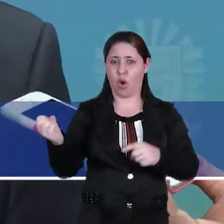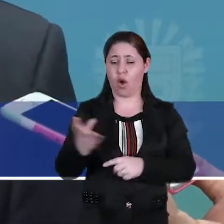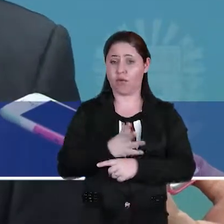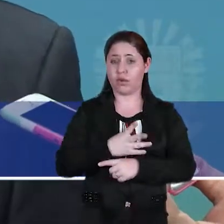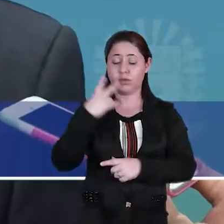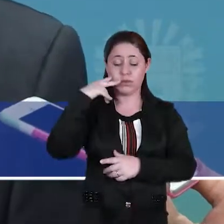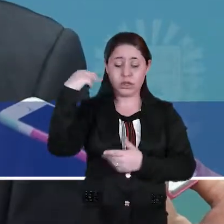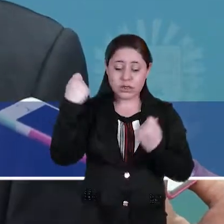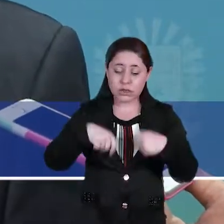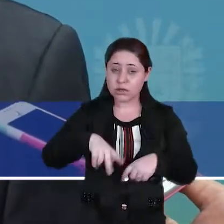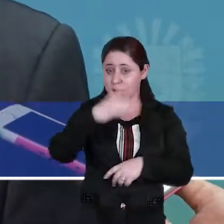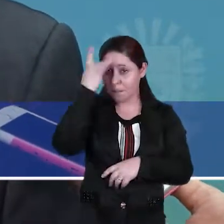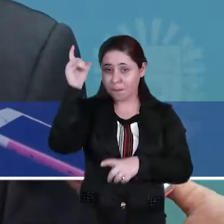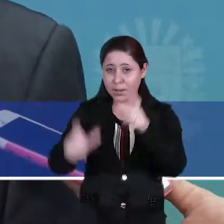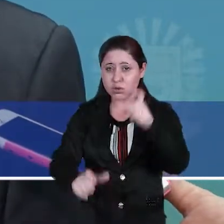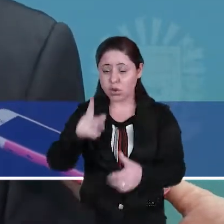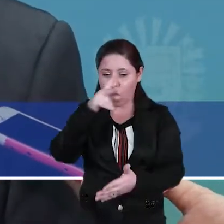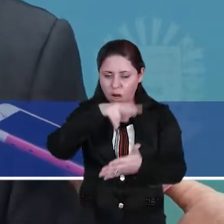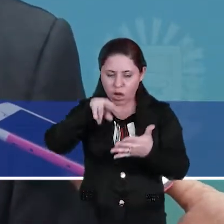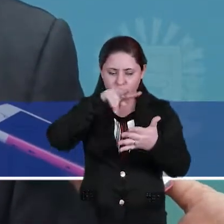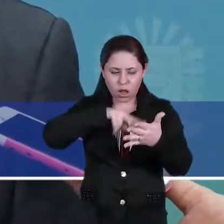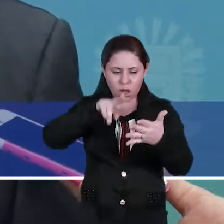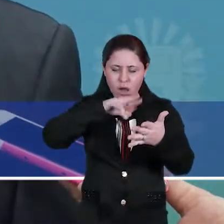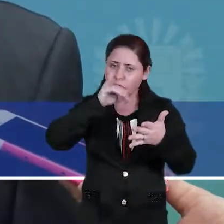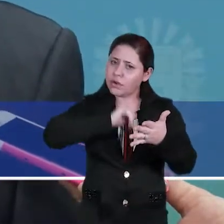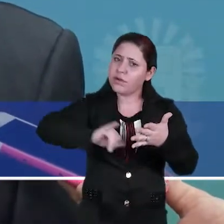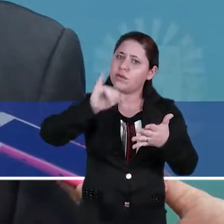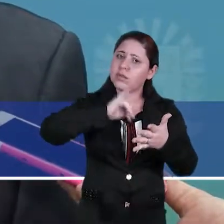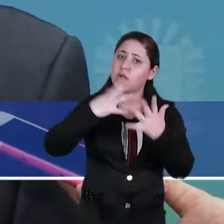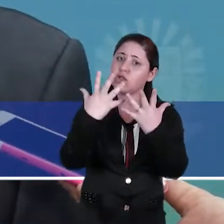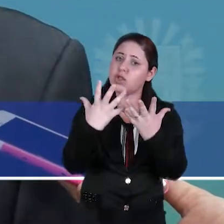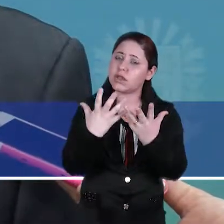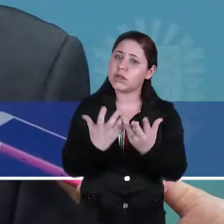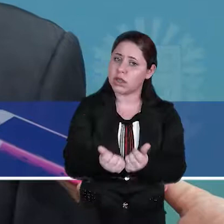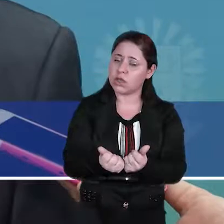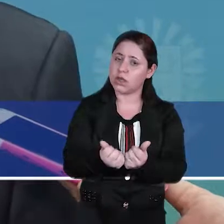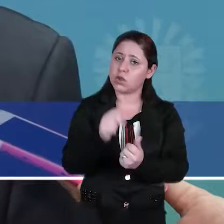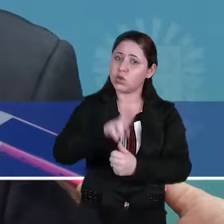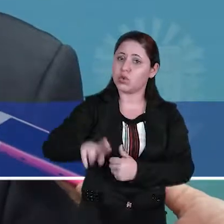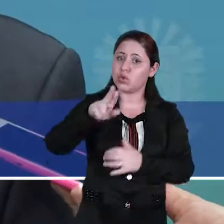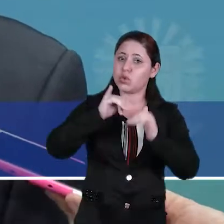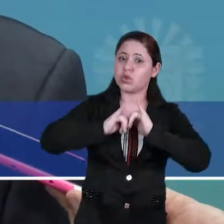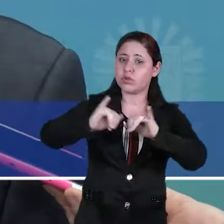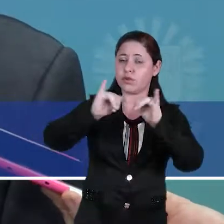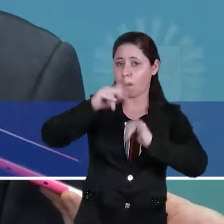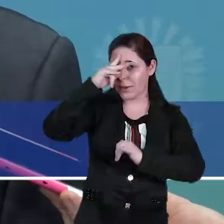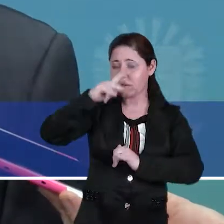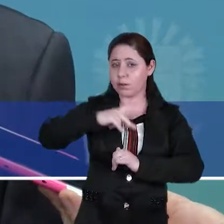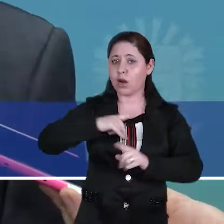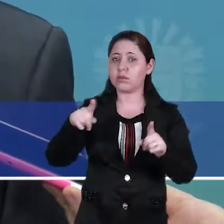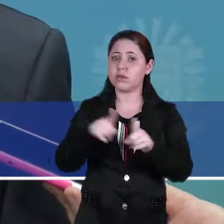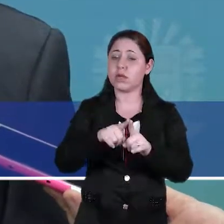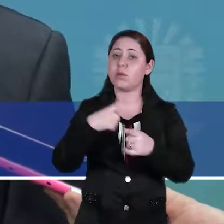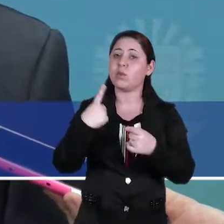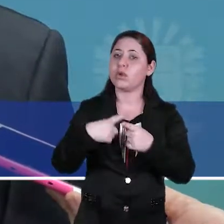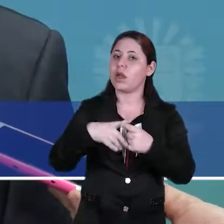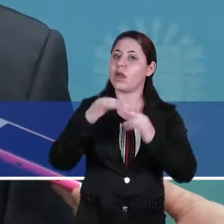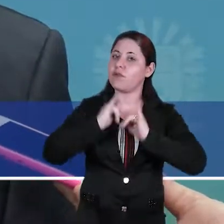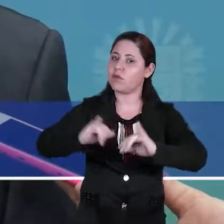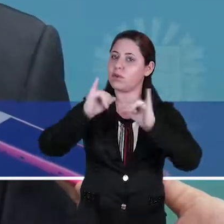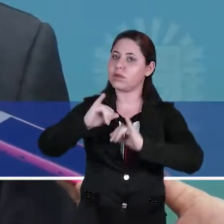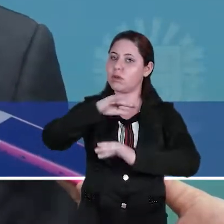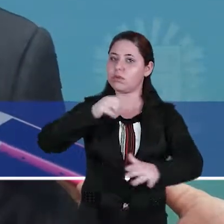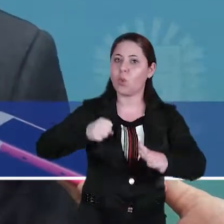de fase. Os consumidores precisam ler mais aqueles dados, aquelas informações de aceitação dos seus dados, porque essas